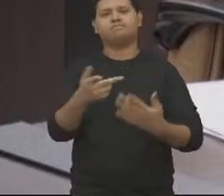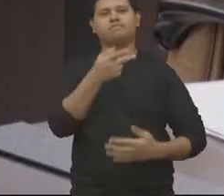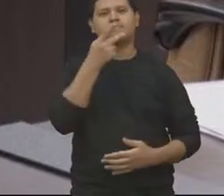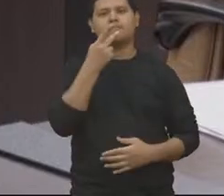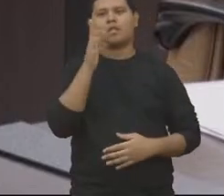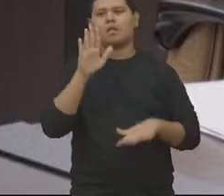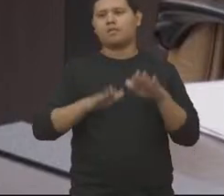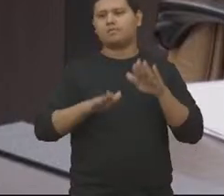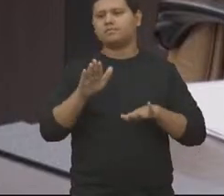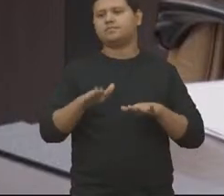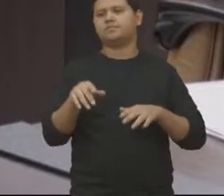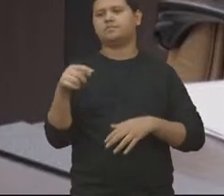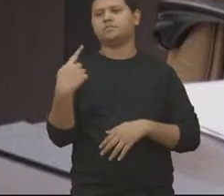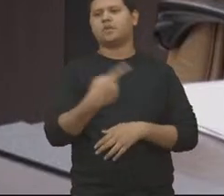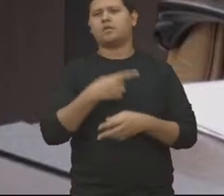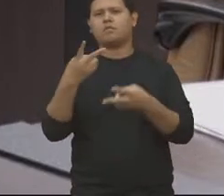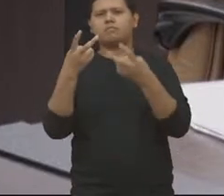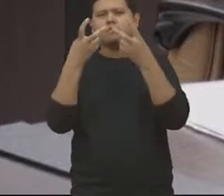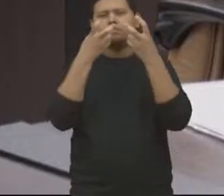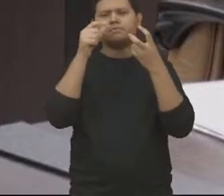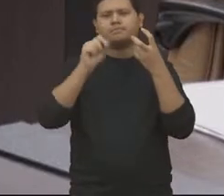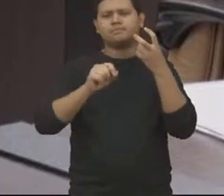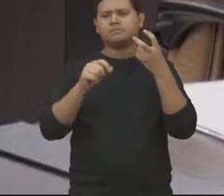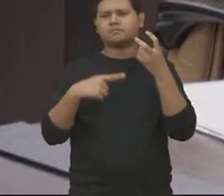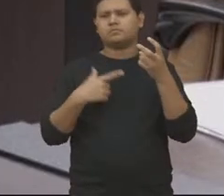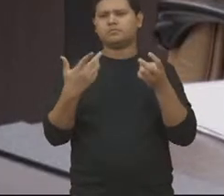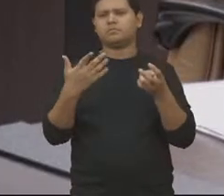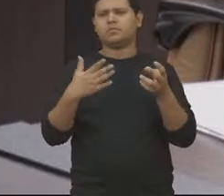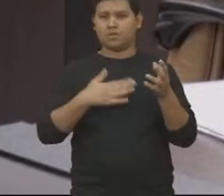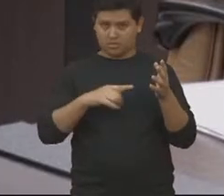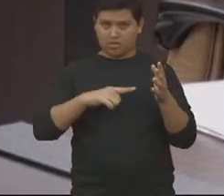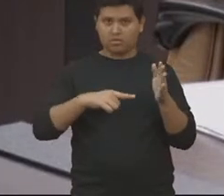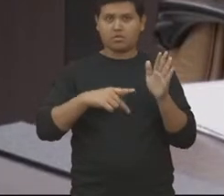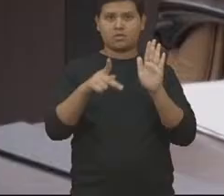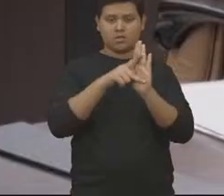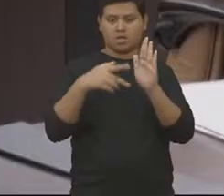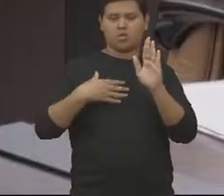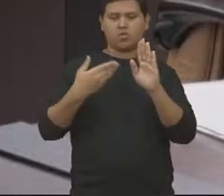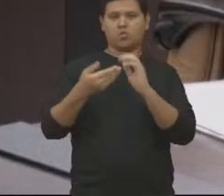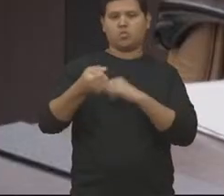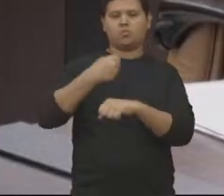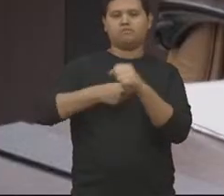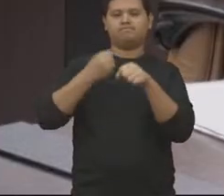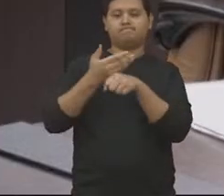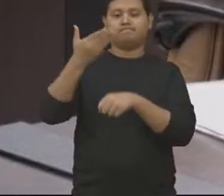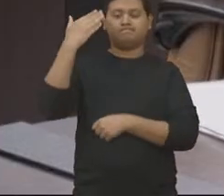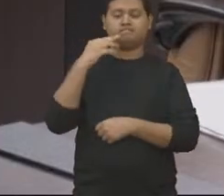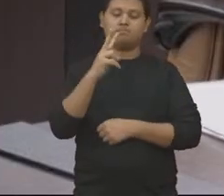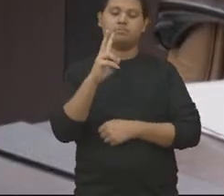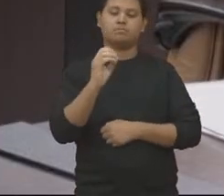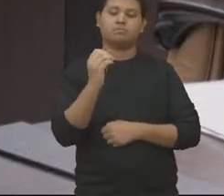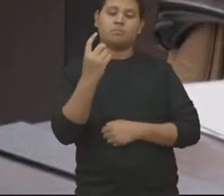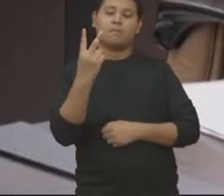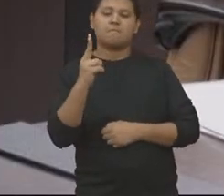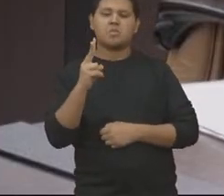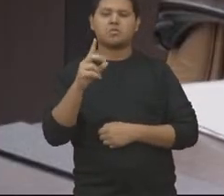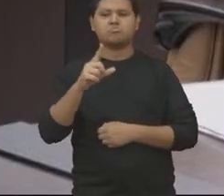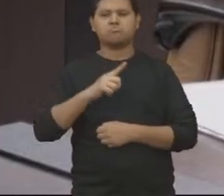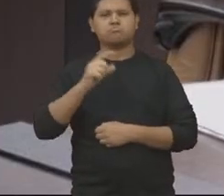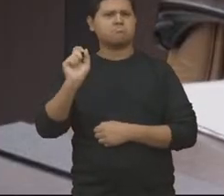que muitas vezes a gente percebe aqui, eu estou pegando um plano de governo de 2012, por exemplo, que